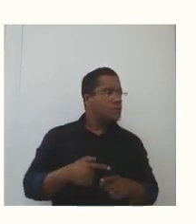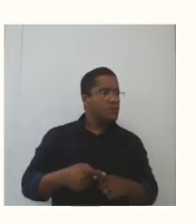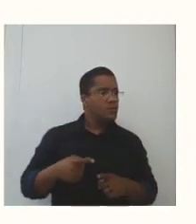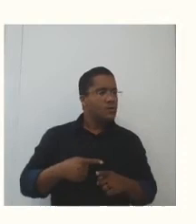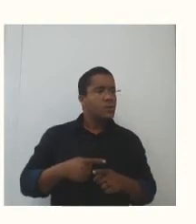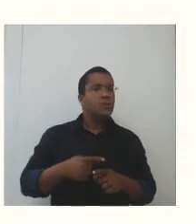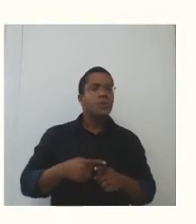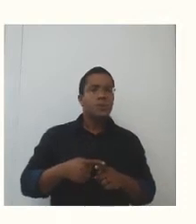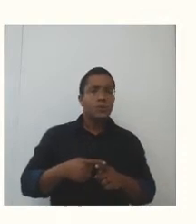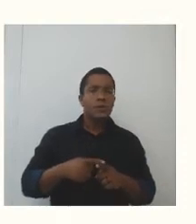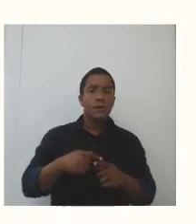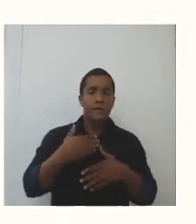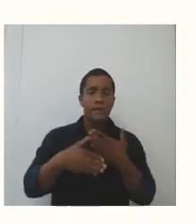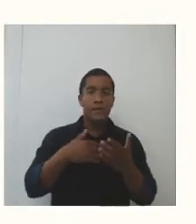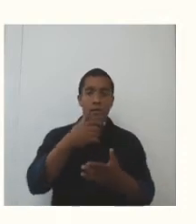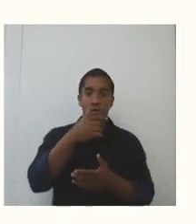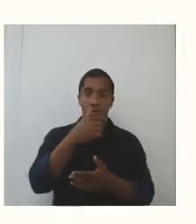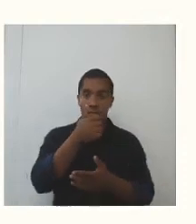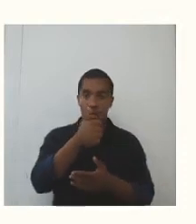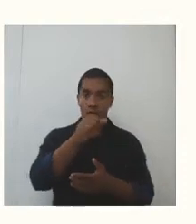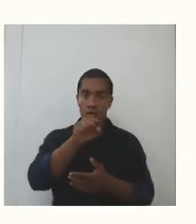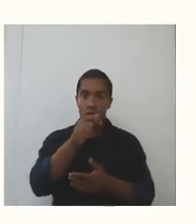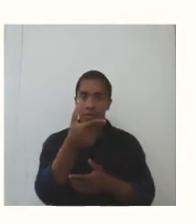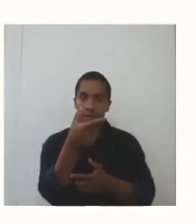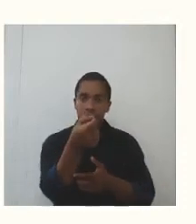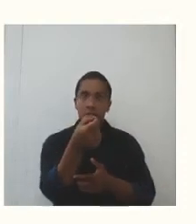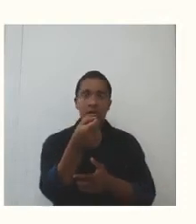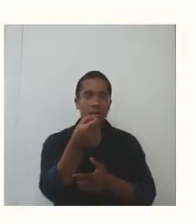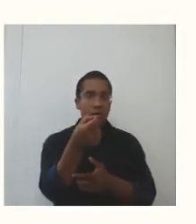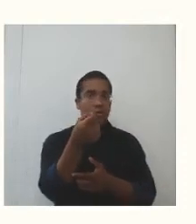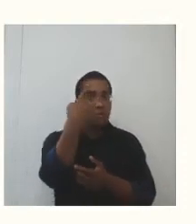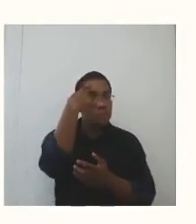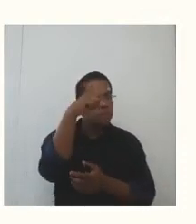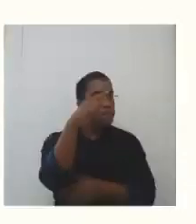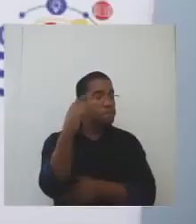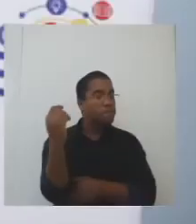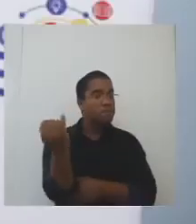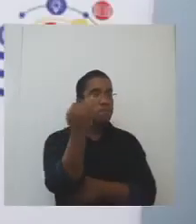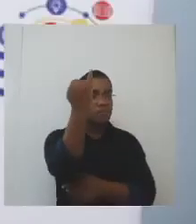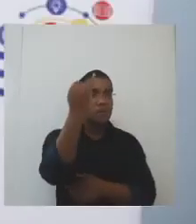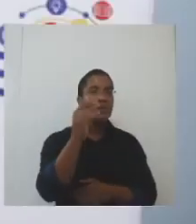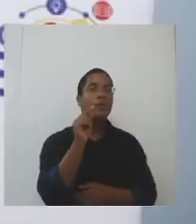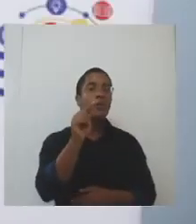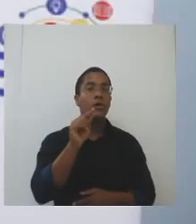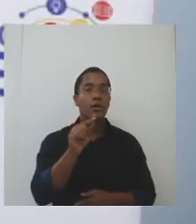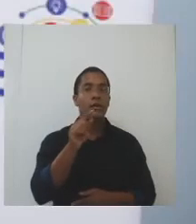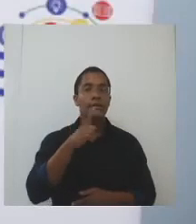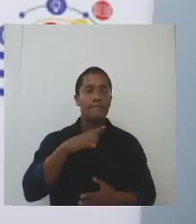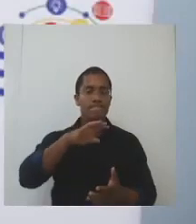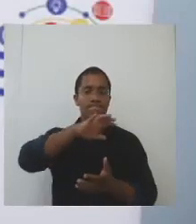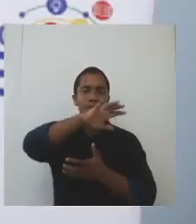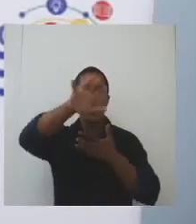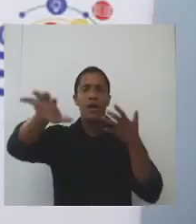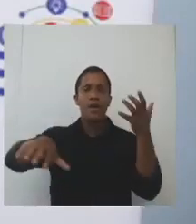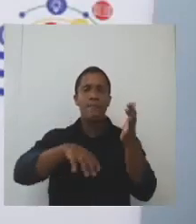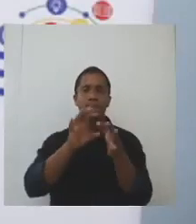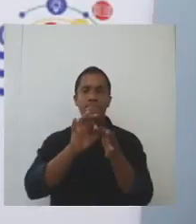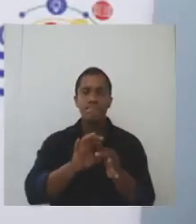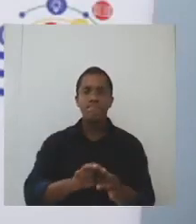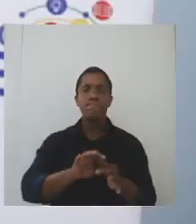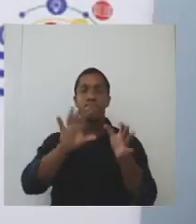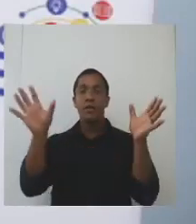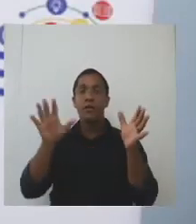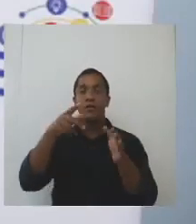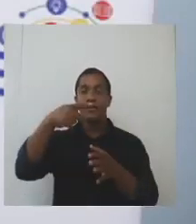1820, olha lá essa data, porque ela é super importante, nós vamos ter a famosa Revolução Liberal do